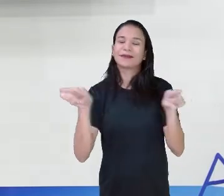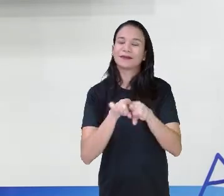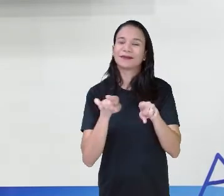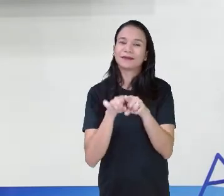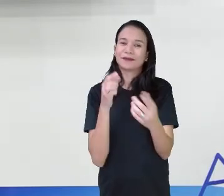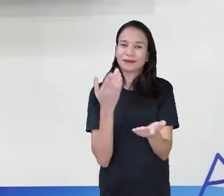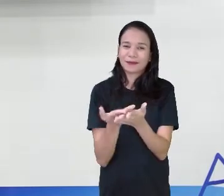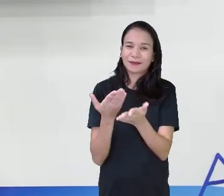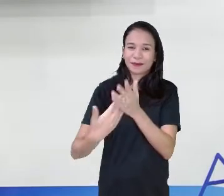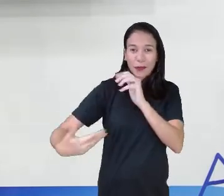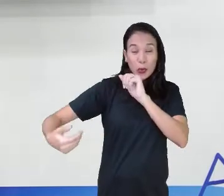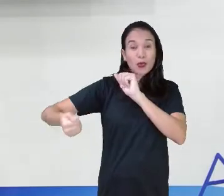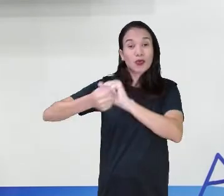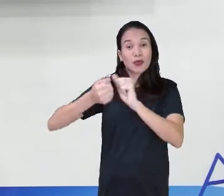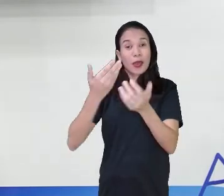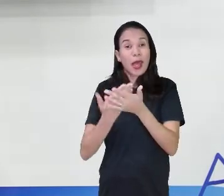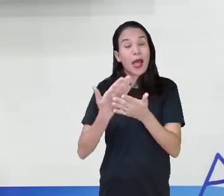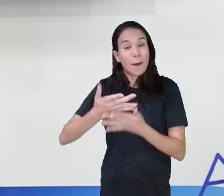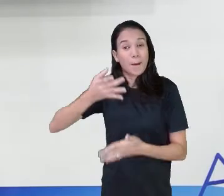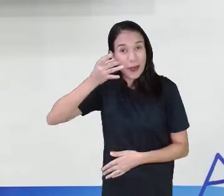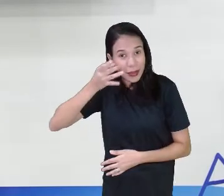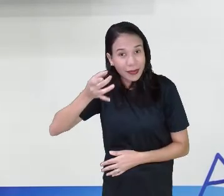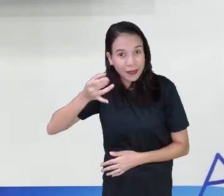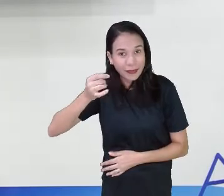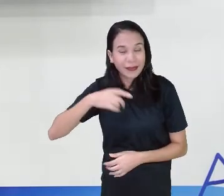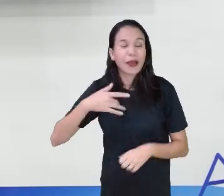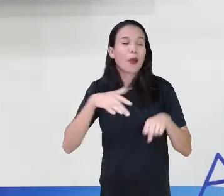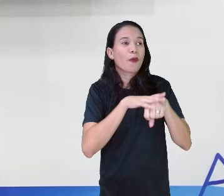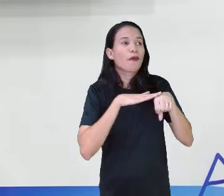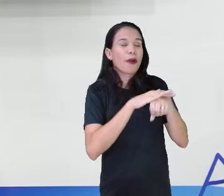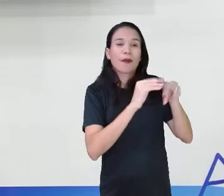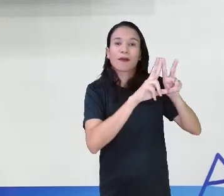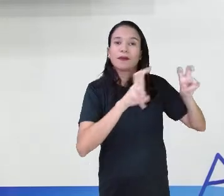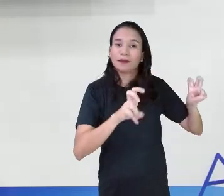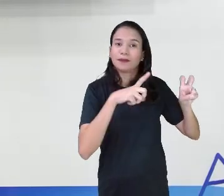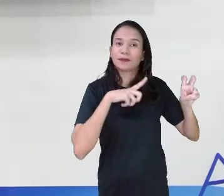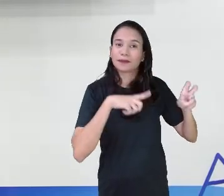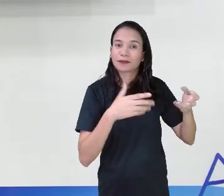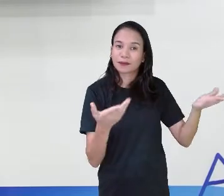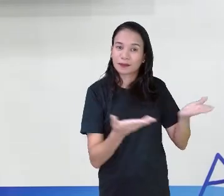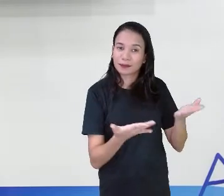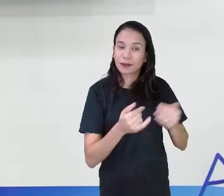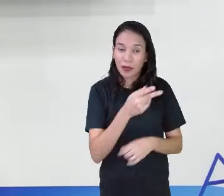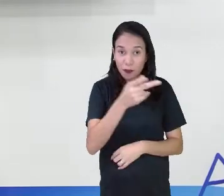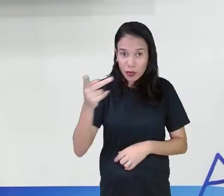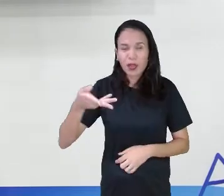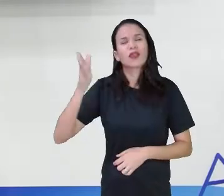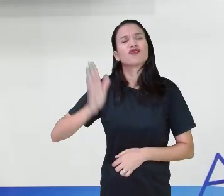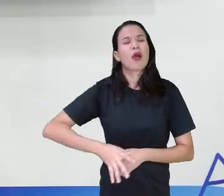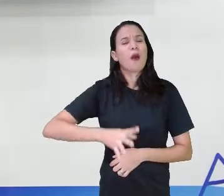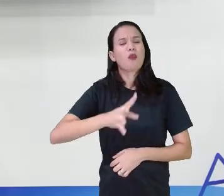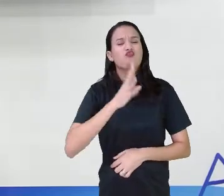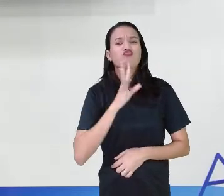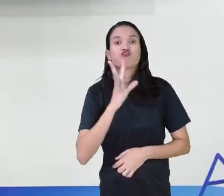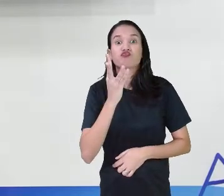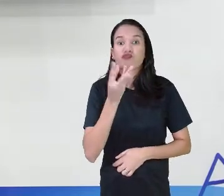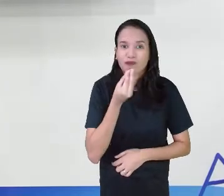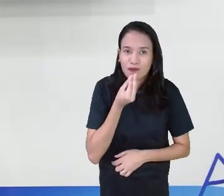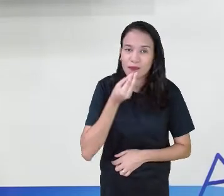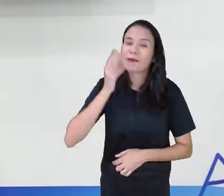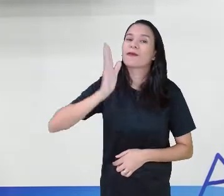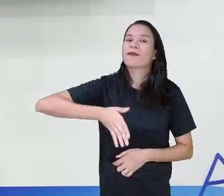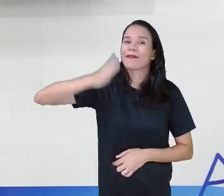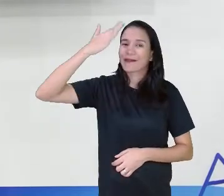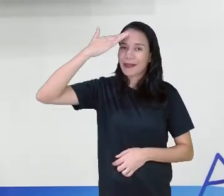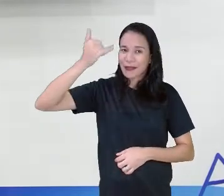na aula presencial e quando ela falar sobre esse assunto, vocês já vão estar por dentro, vocês já vão estar